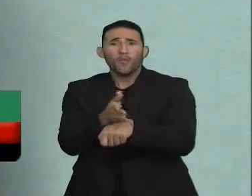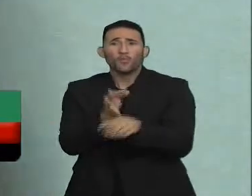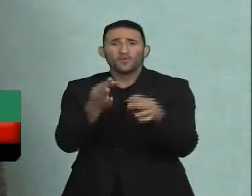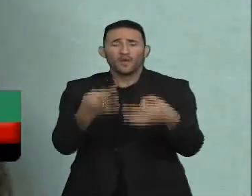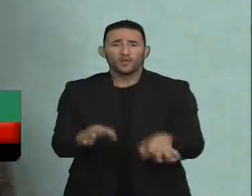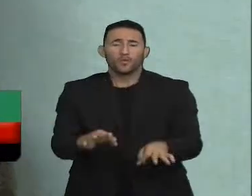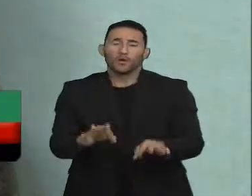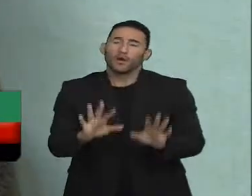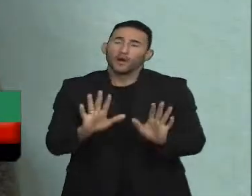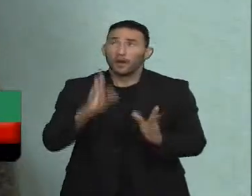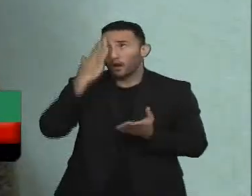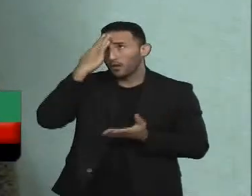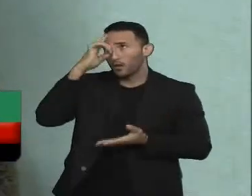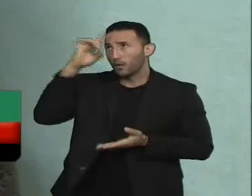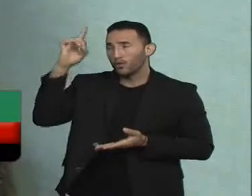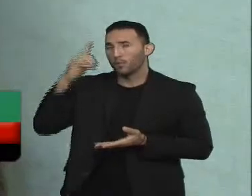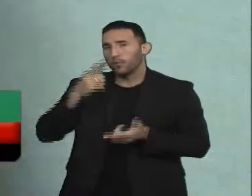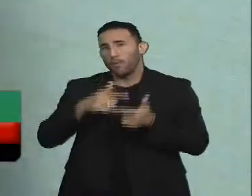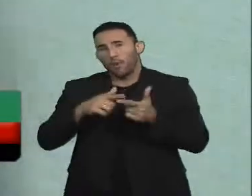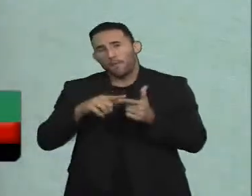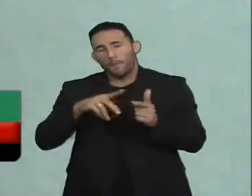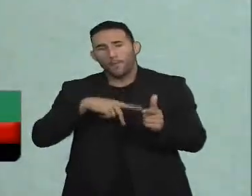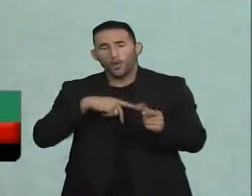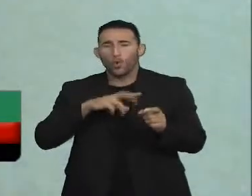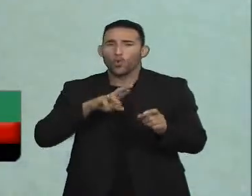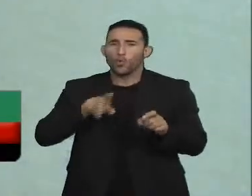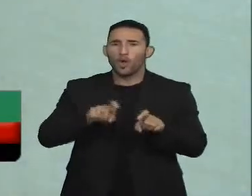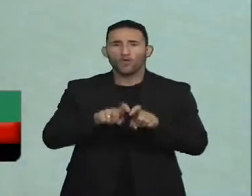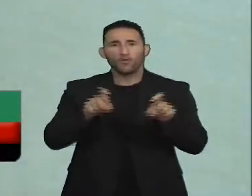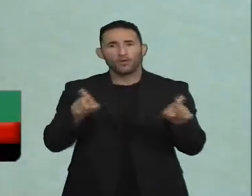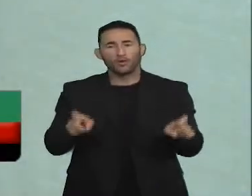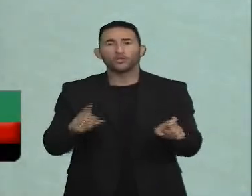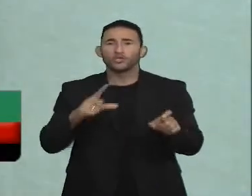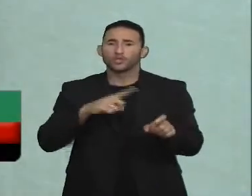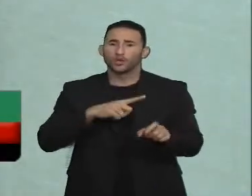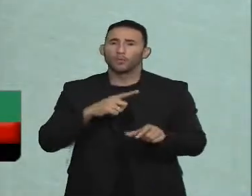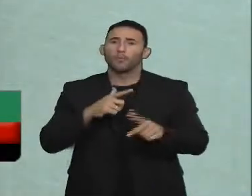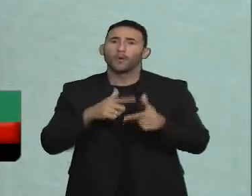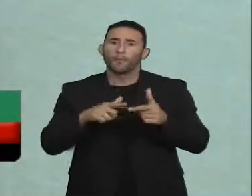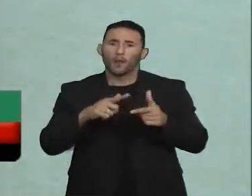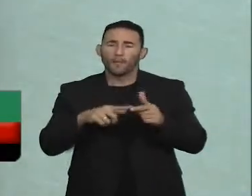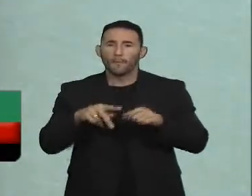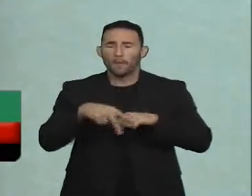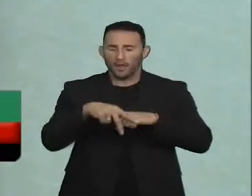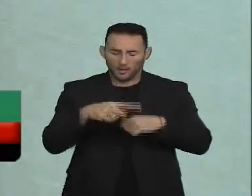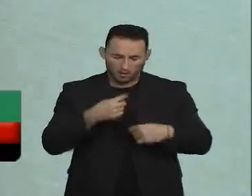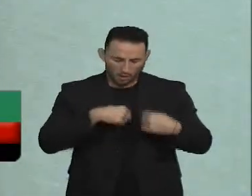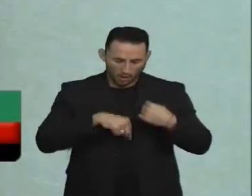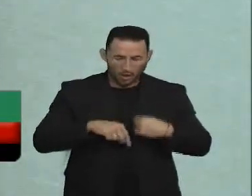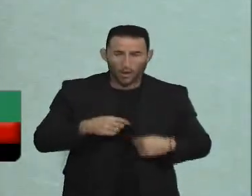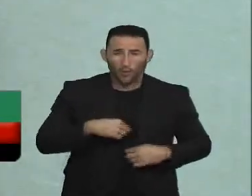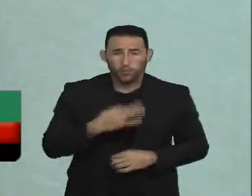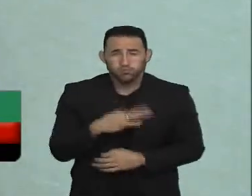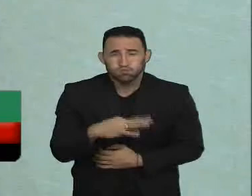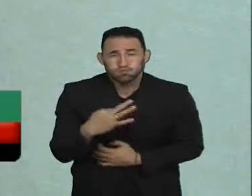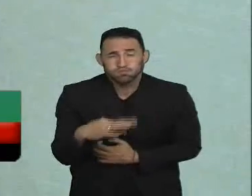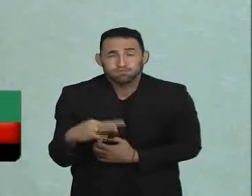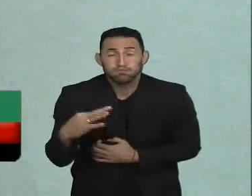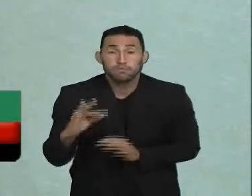nem era ginecológico, era um problema clínico. Descobri uma pedrinha caminhando aí, que doeu